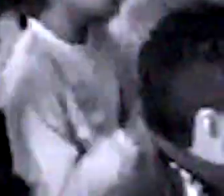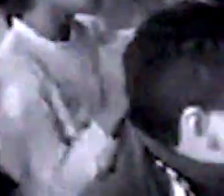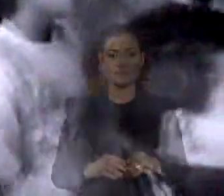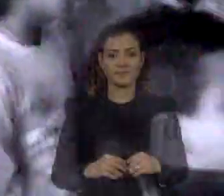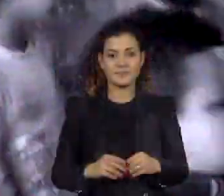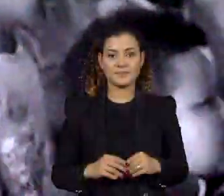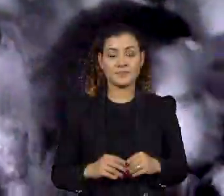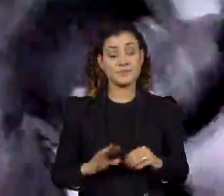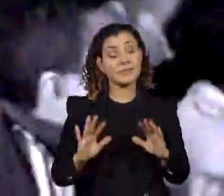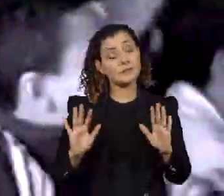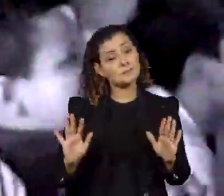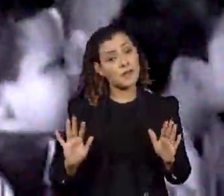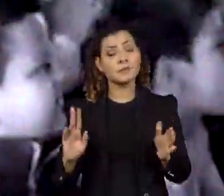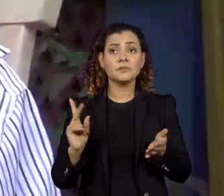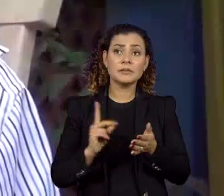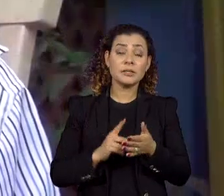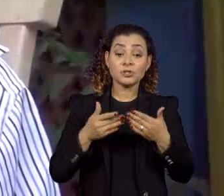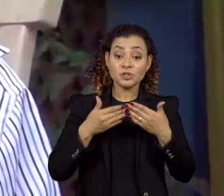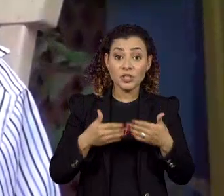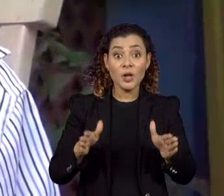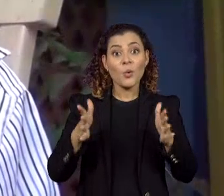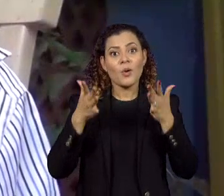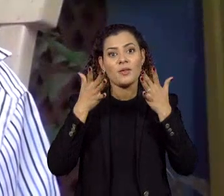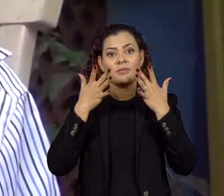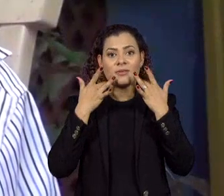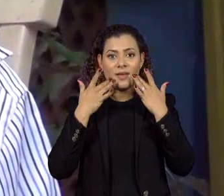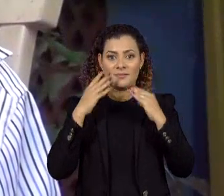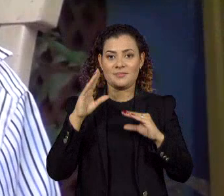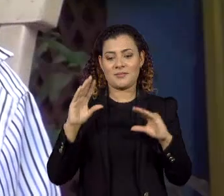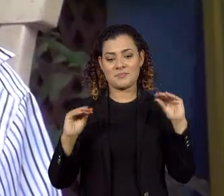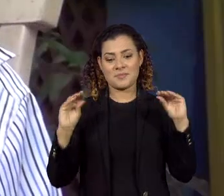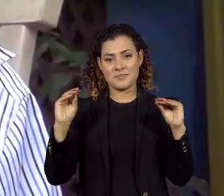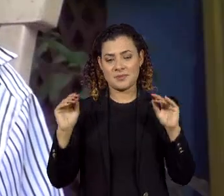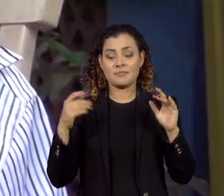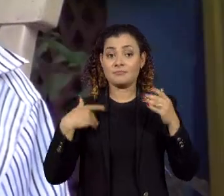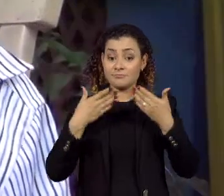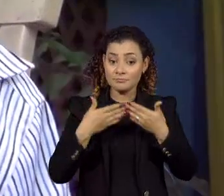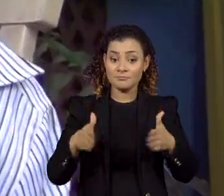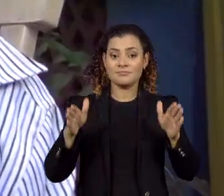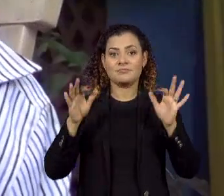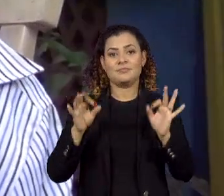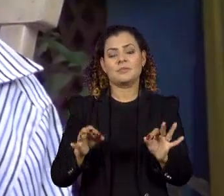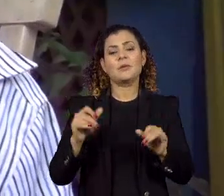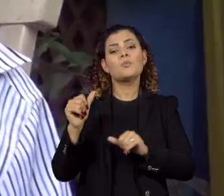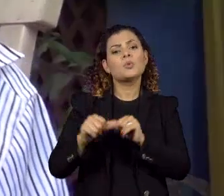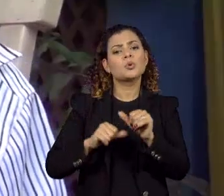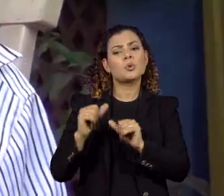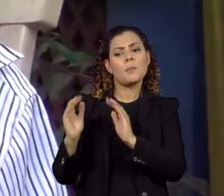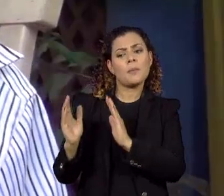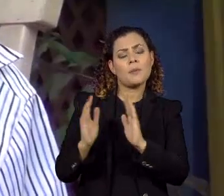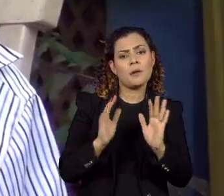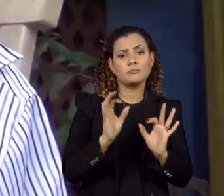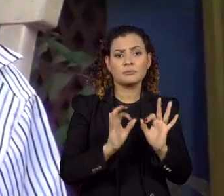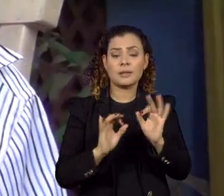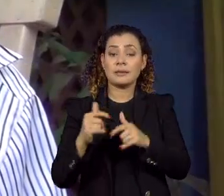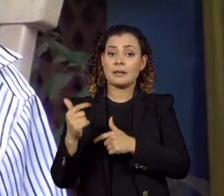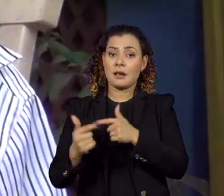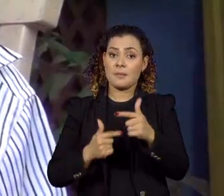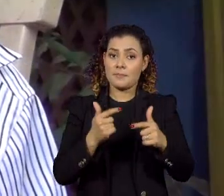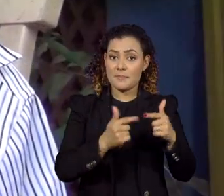Mas o dia que a gente estreou um espetáculo que mudou um pouco todo o processo meu de trabalho,